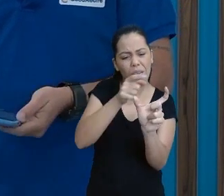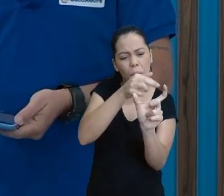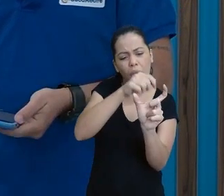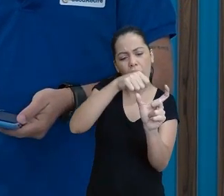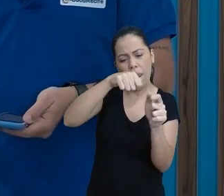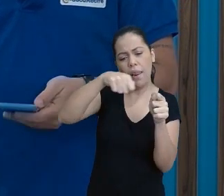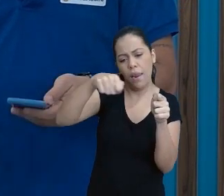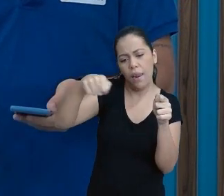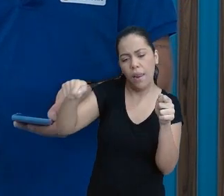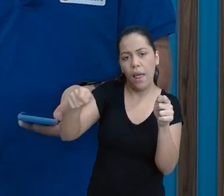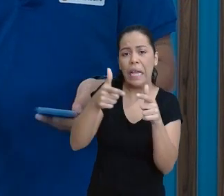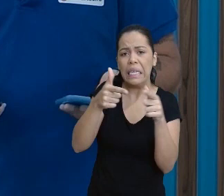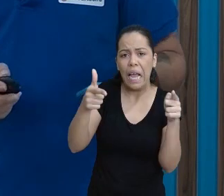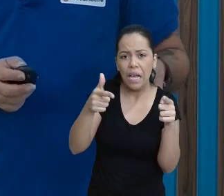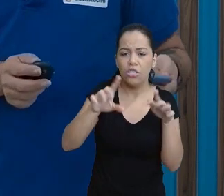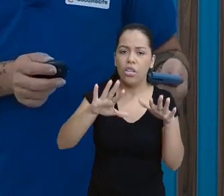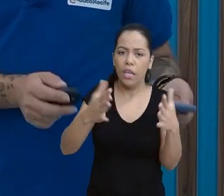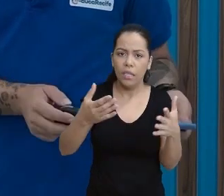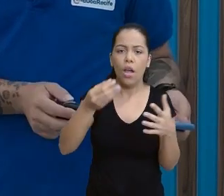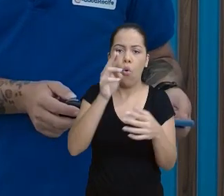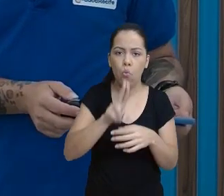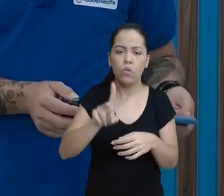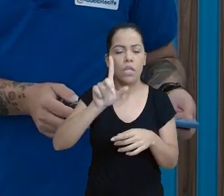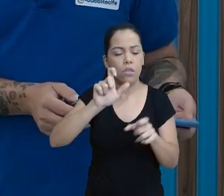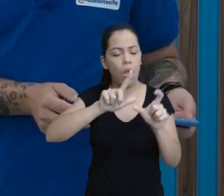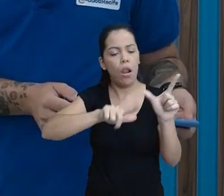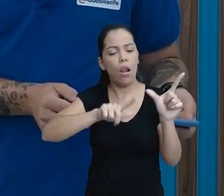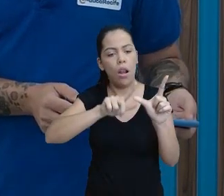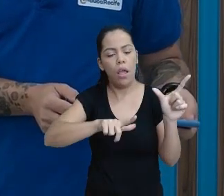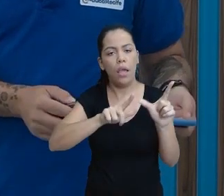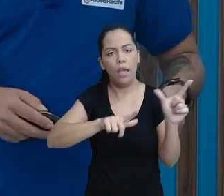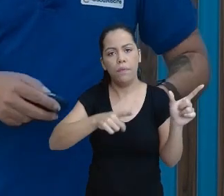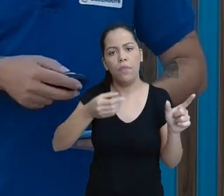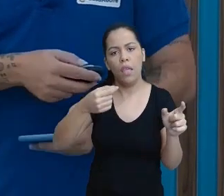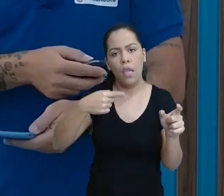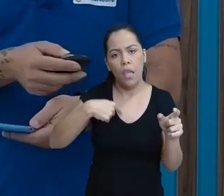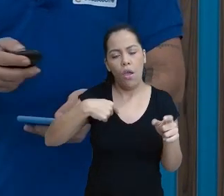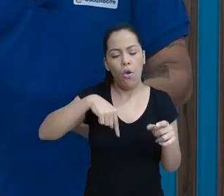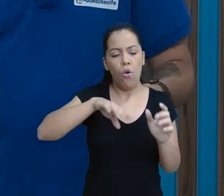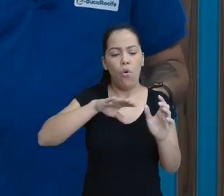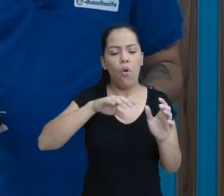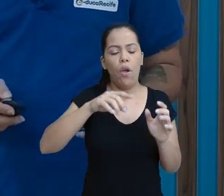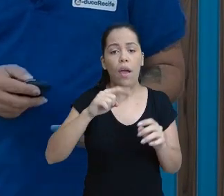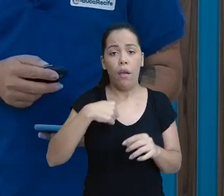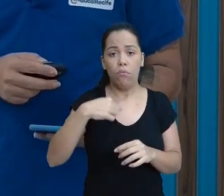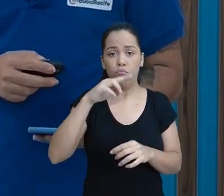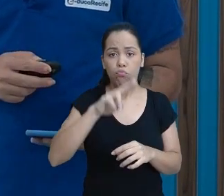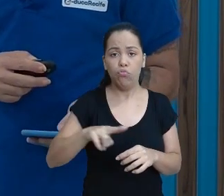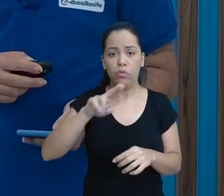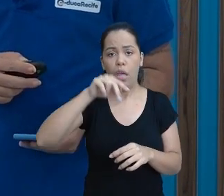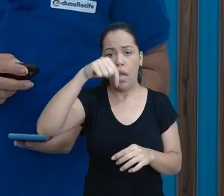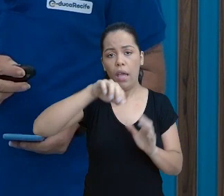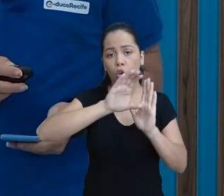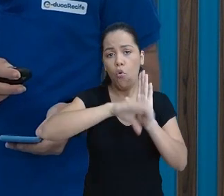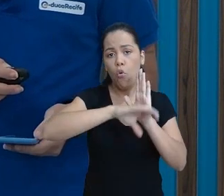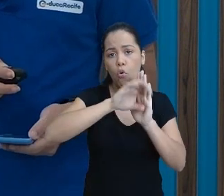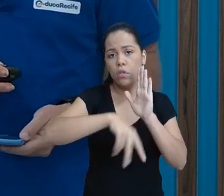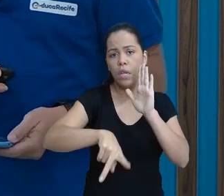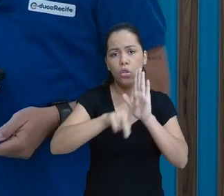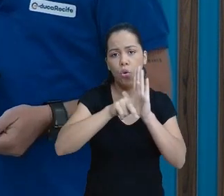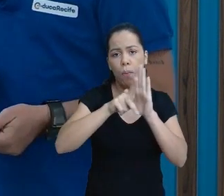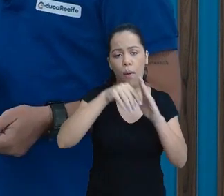das letras aqui, eu segui mais o critério do que aparece nos livros de matemática, mas você pode utilizar a letra que você